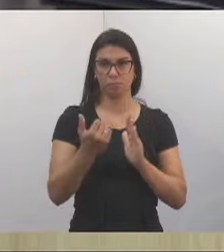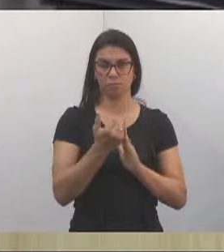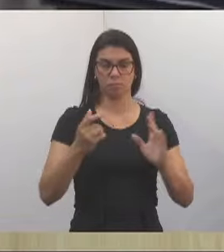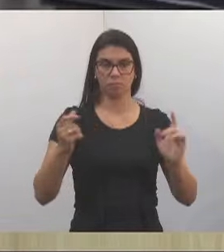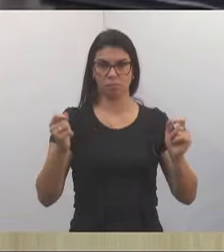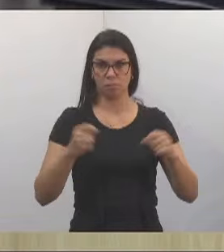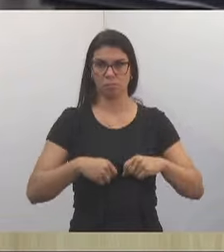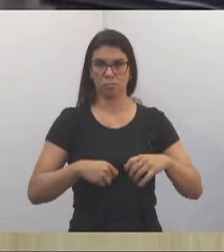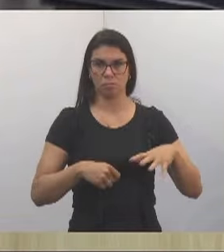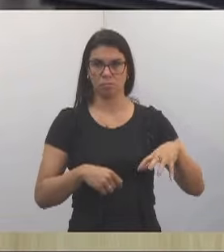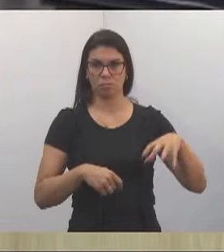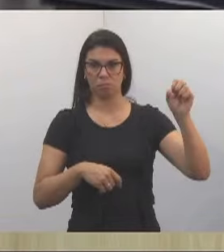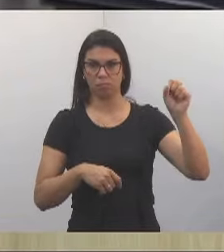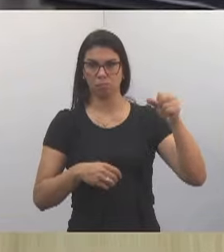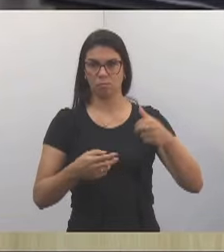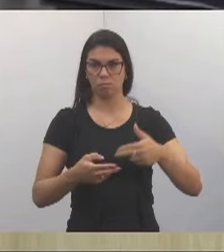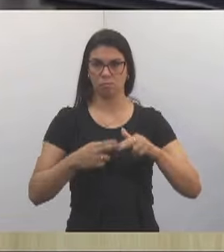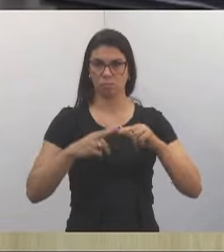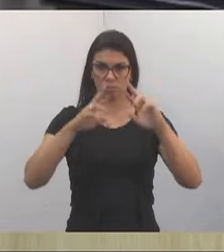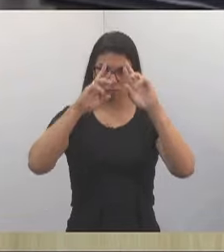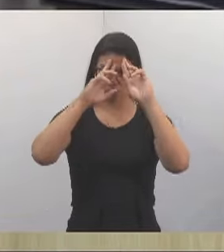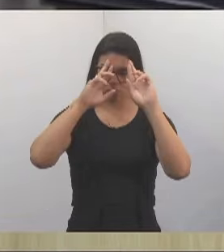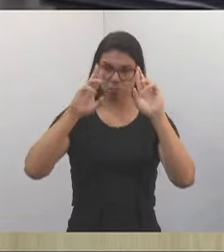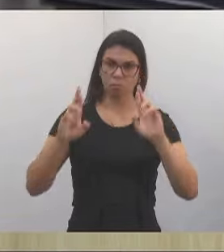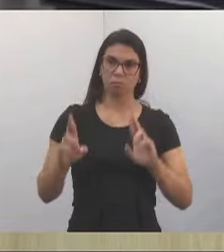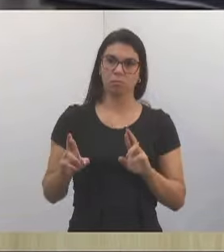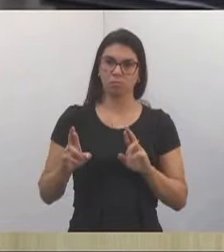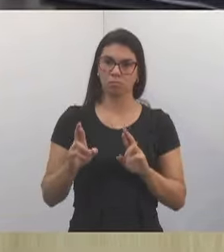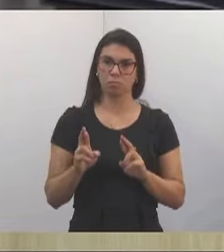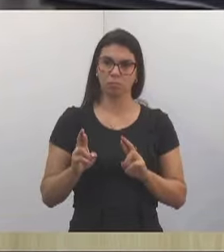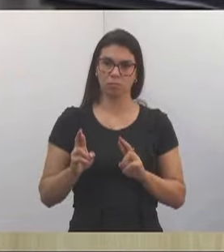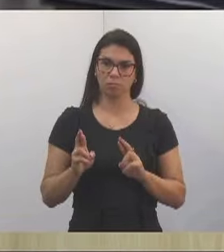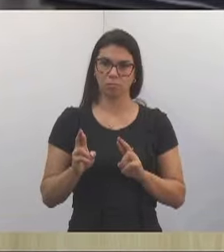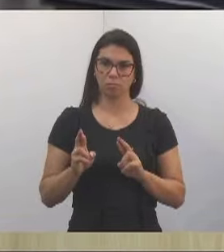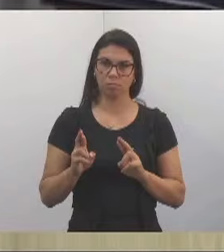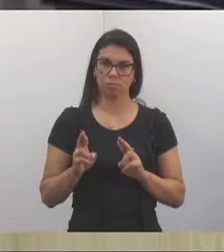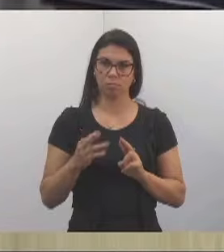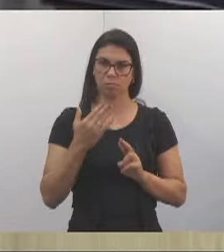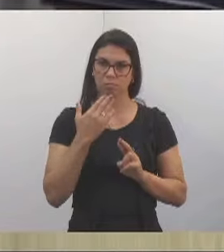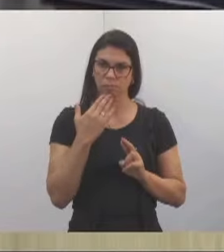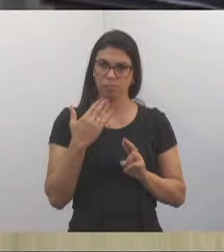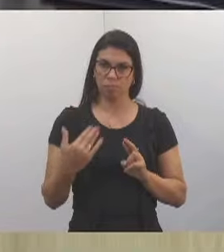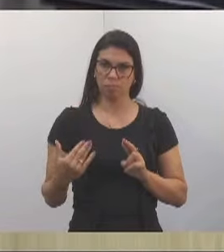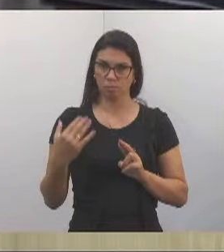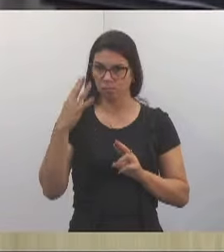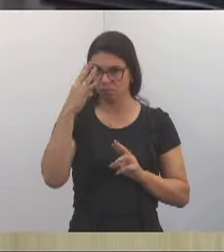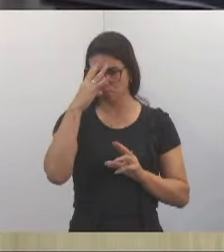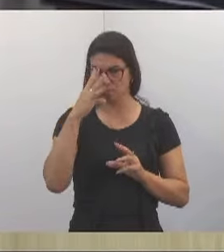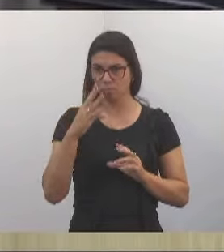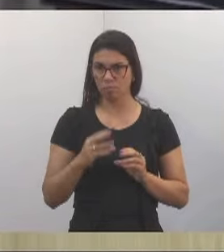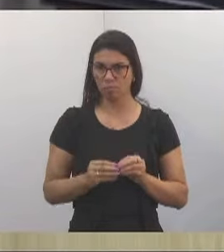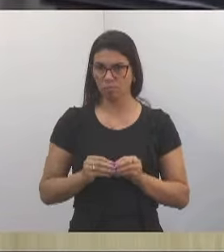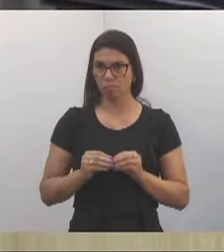cortes. Assim sendo, muito respeitosamente, recorremos à compreensão e aos preços dessa